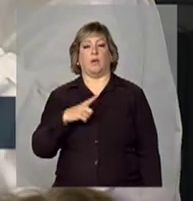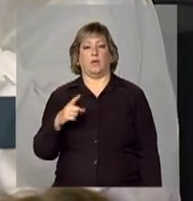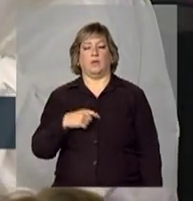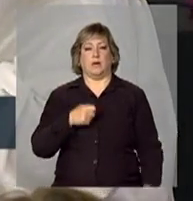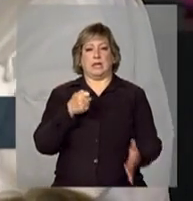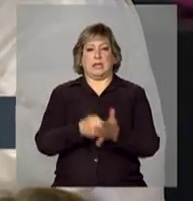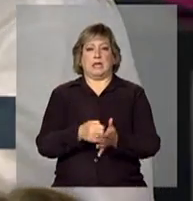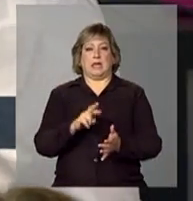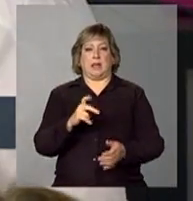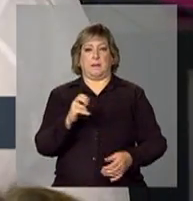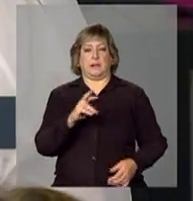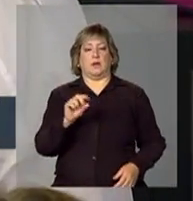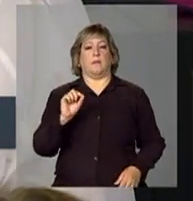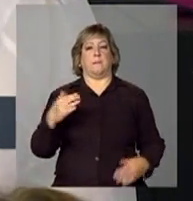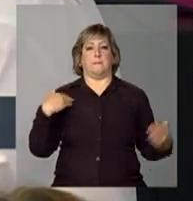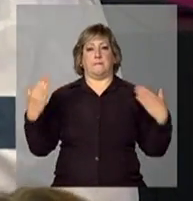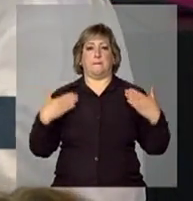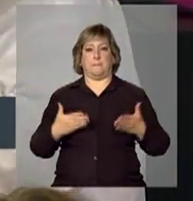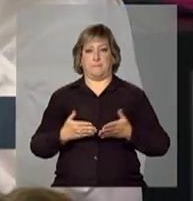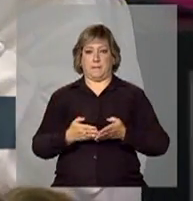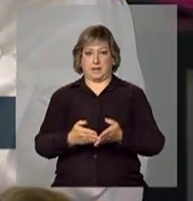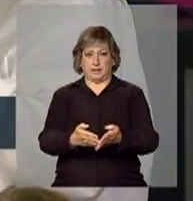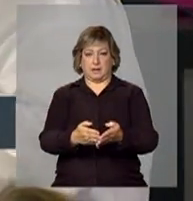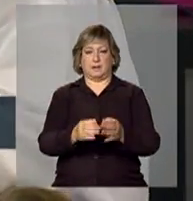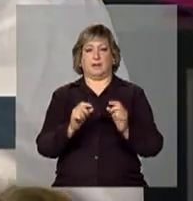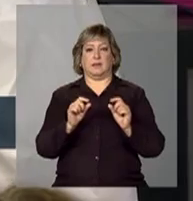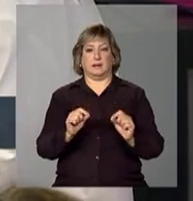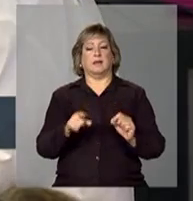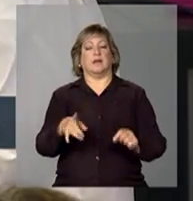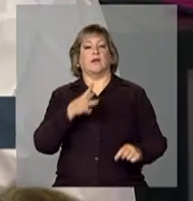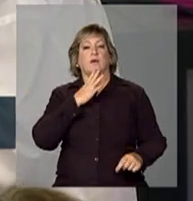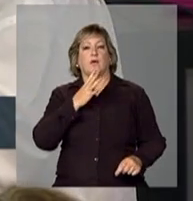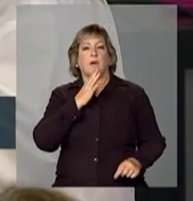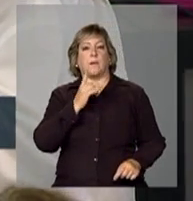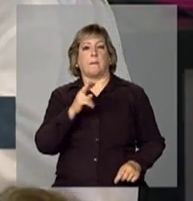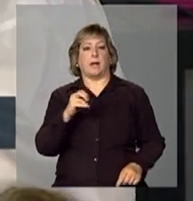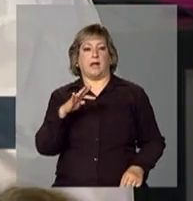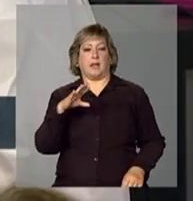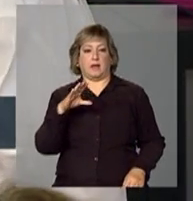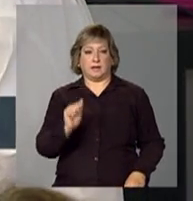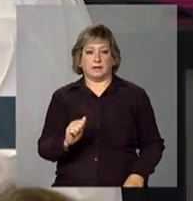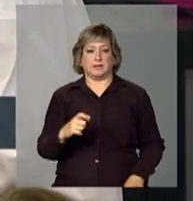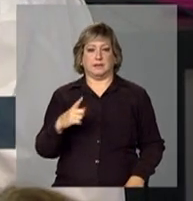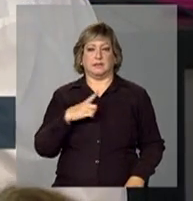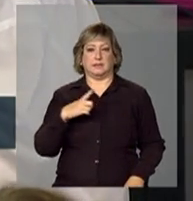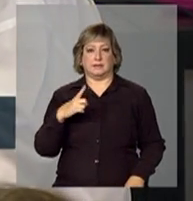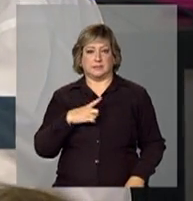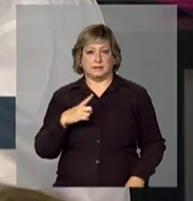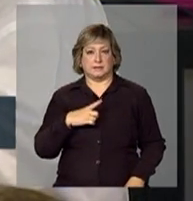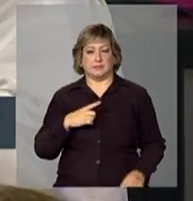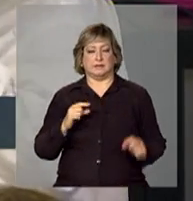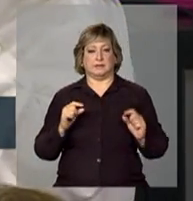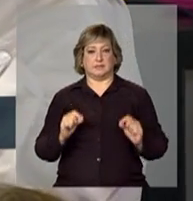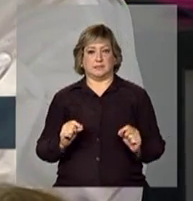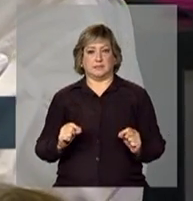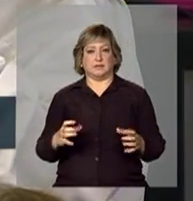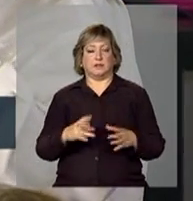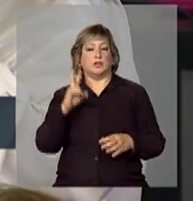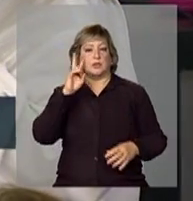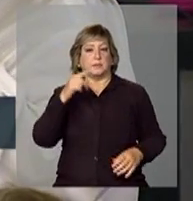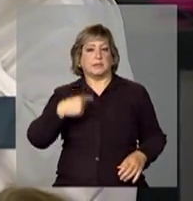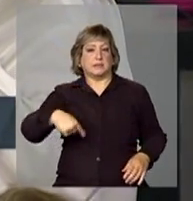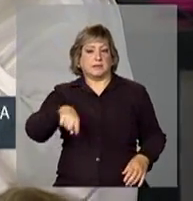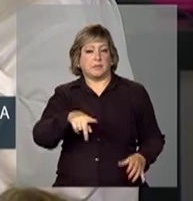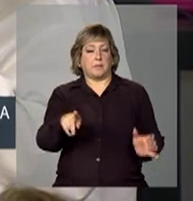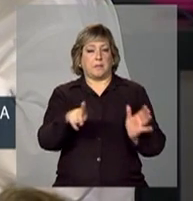Marinha, o CNMAR, ele reconhece a prática de violência executada por agentes do Estado sobre seus próprios